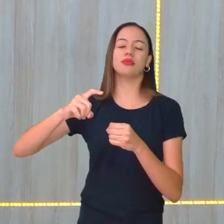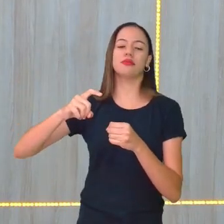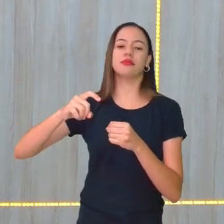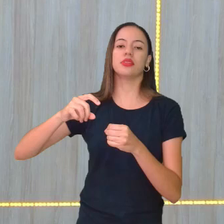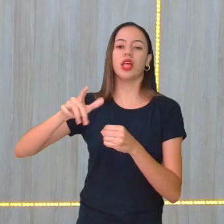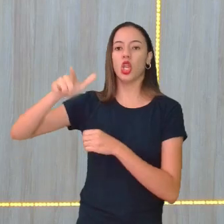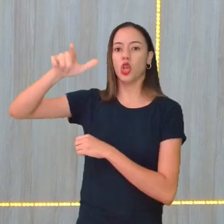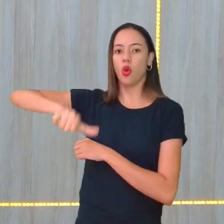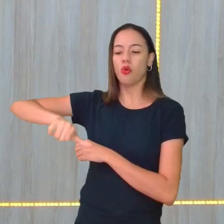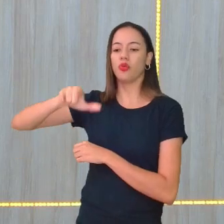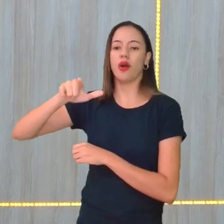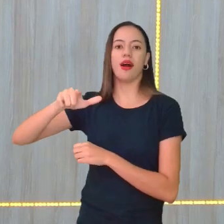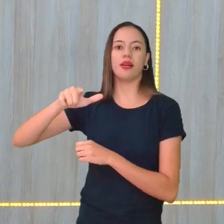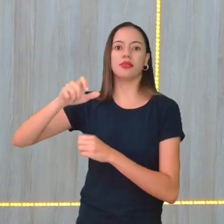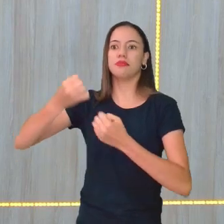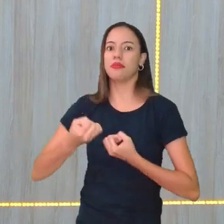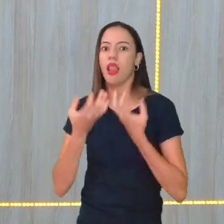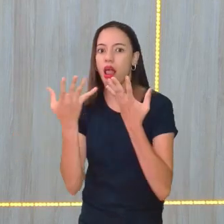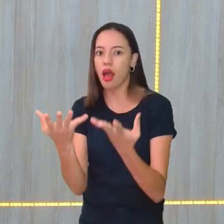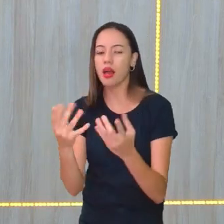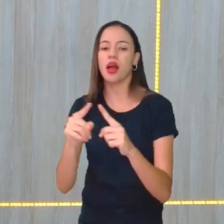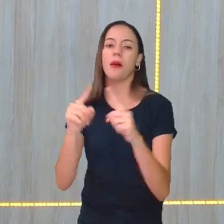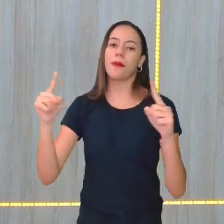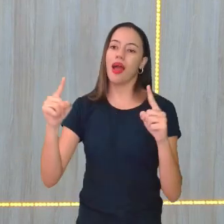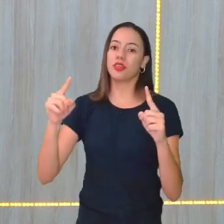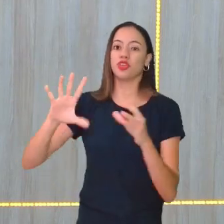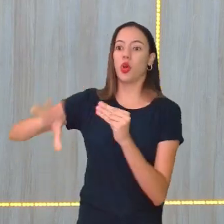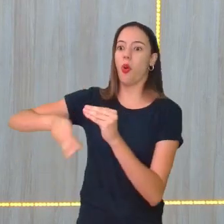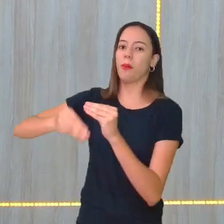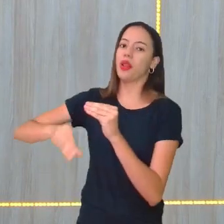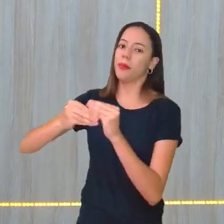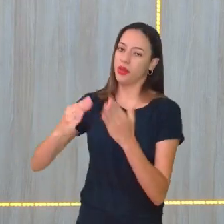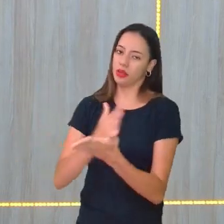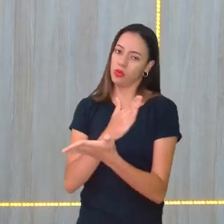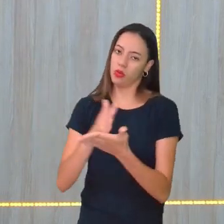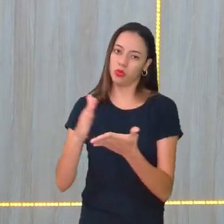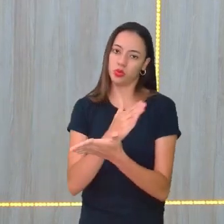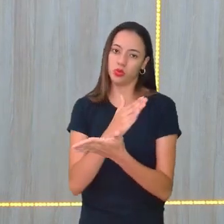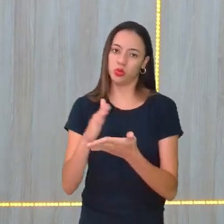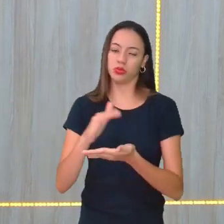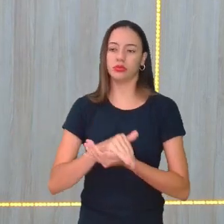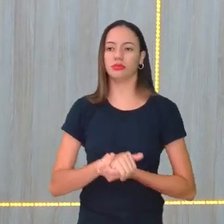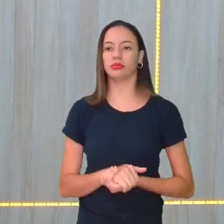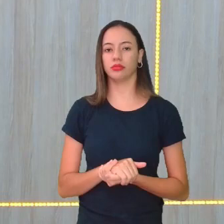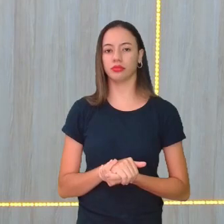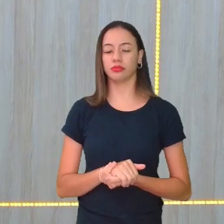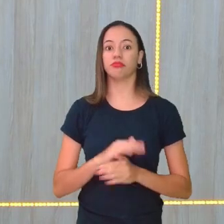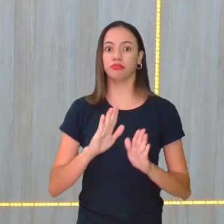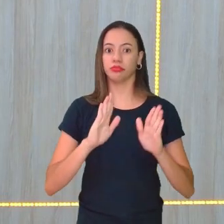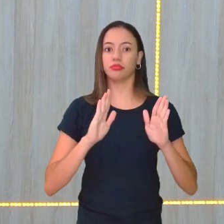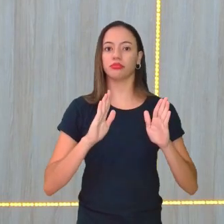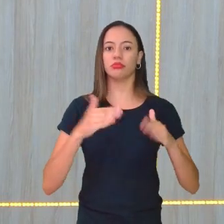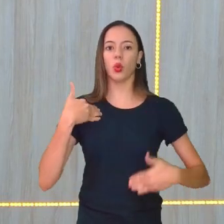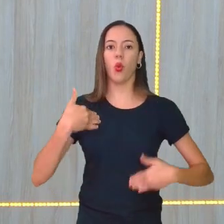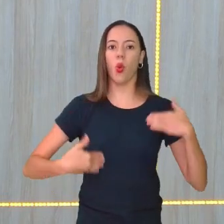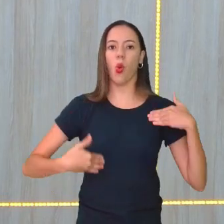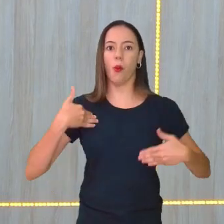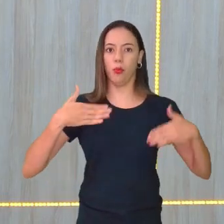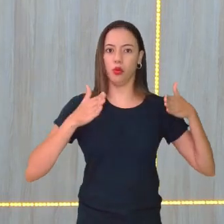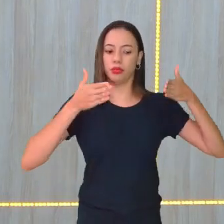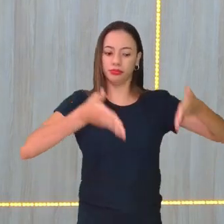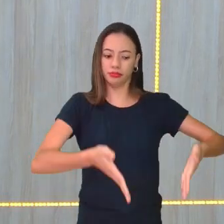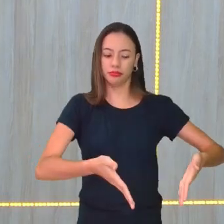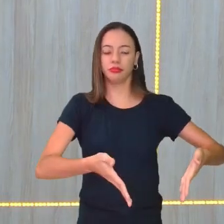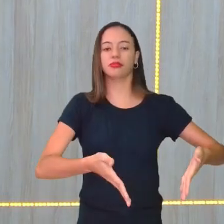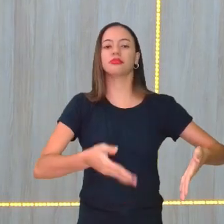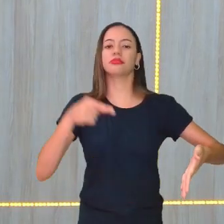ser incrementada com algumas outras questões. Pronto. Os restos mortais, né, do São Nicolau, eles